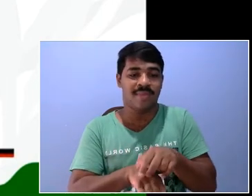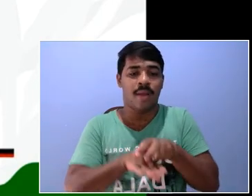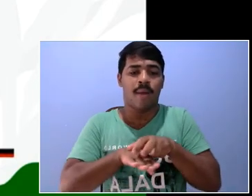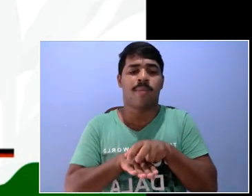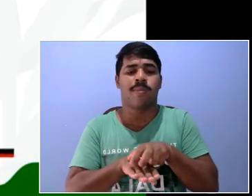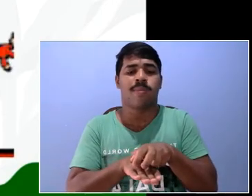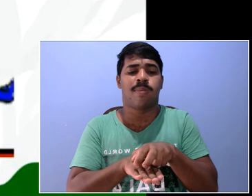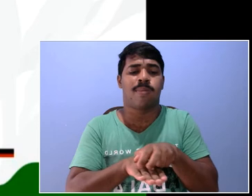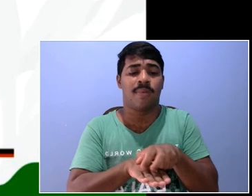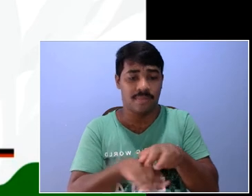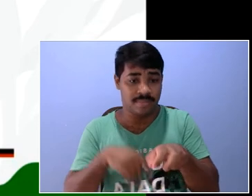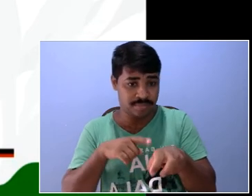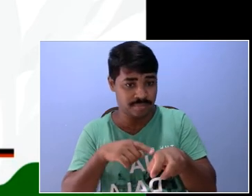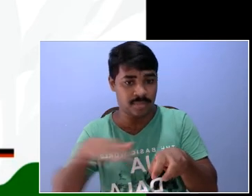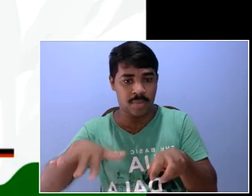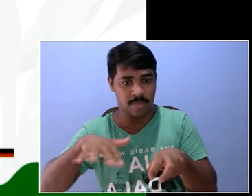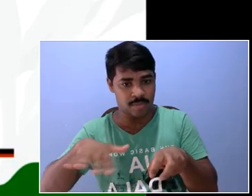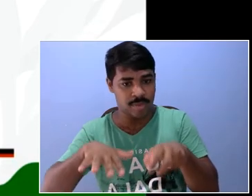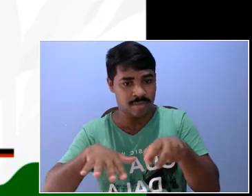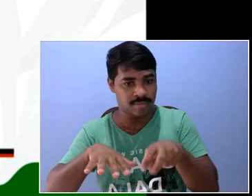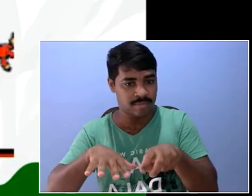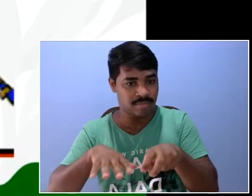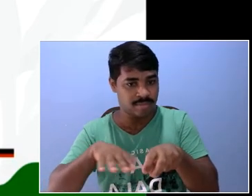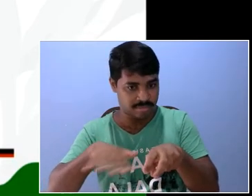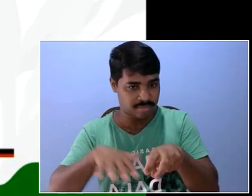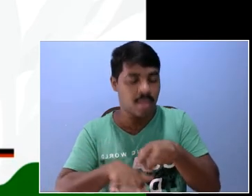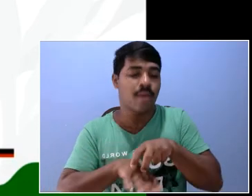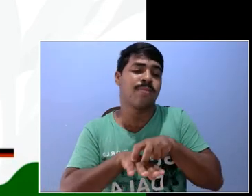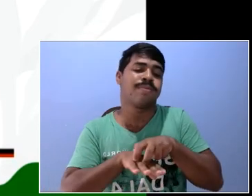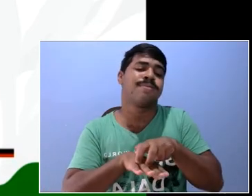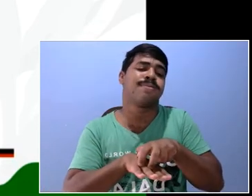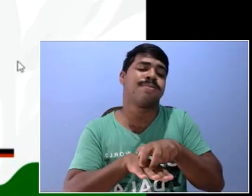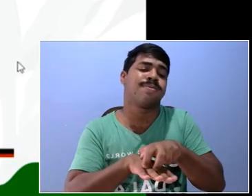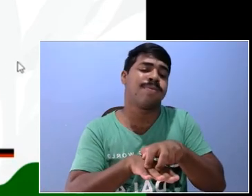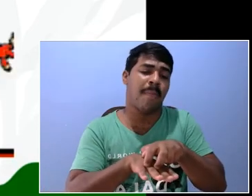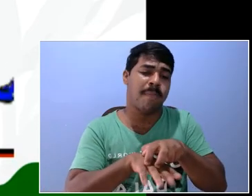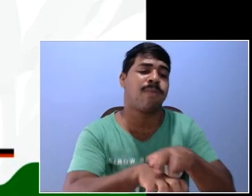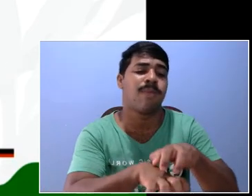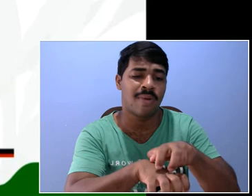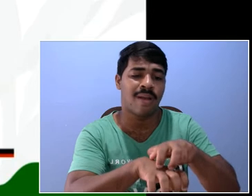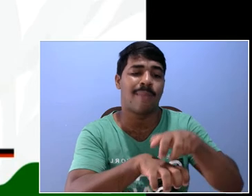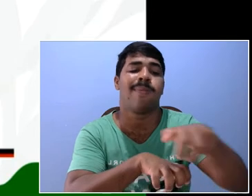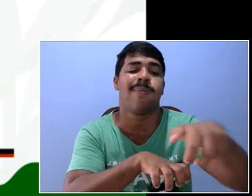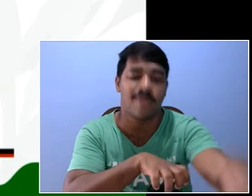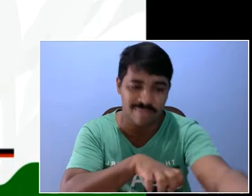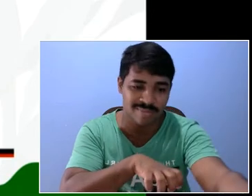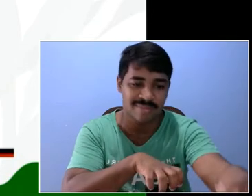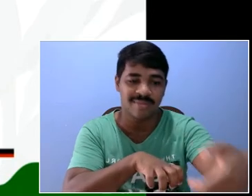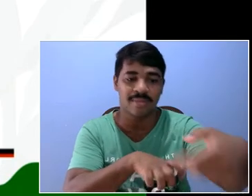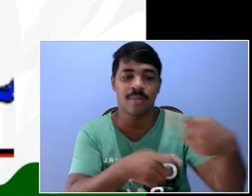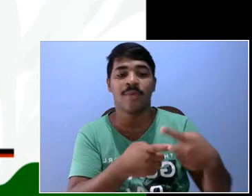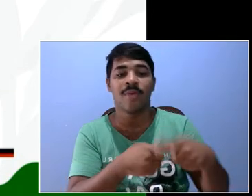obstáculo e a pessoa, se não estiver usando o equipamento de segurança, ela pode ser lançada para frente, como o caso